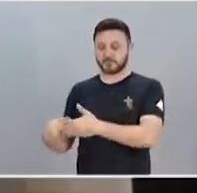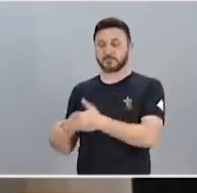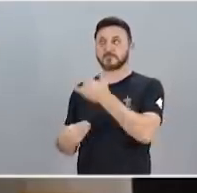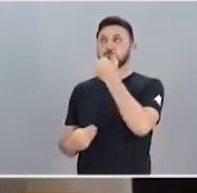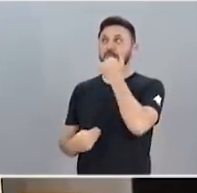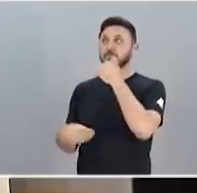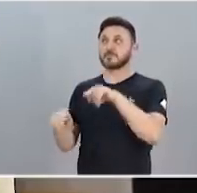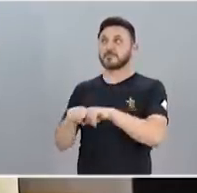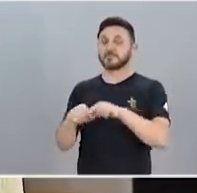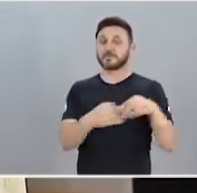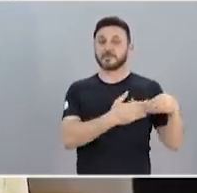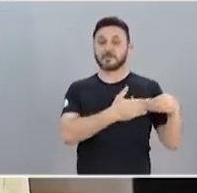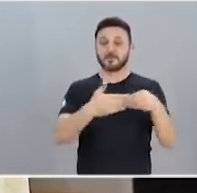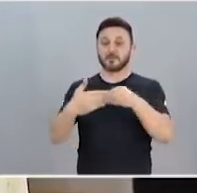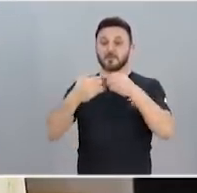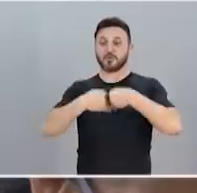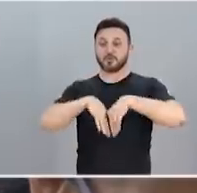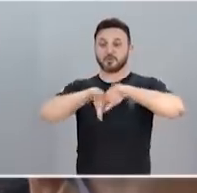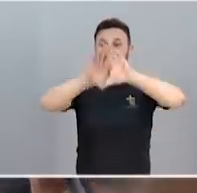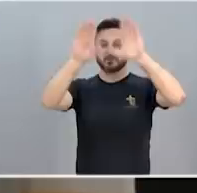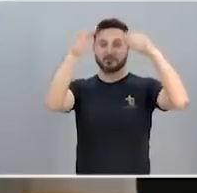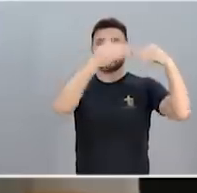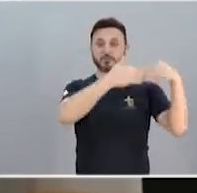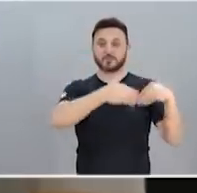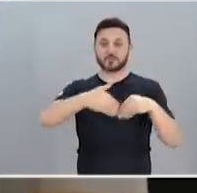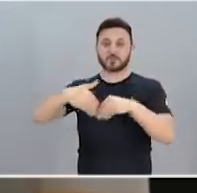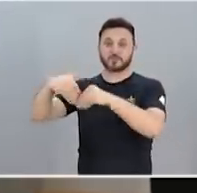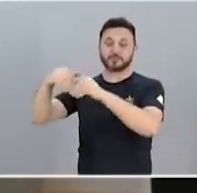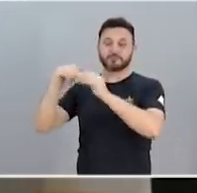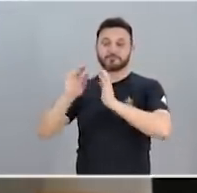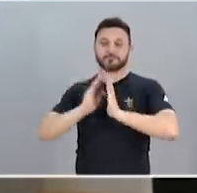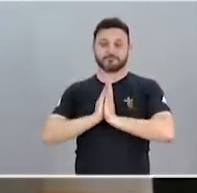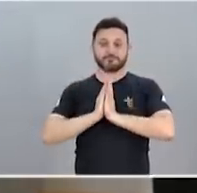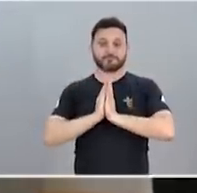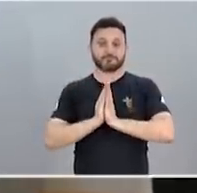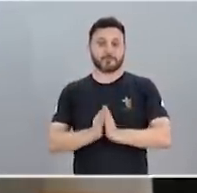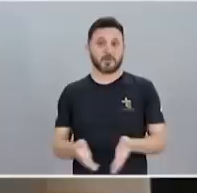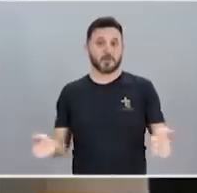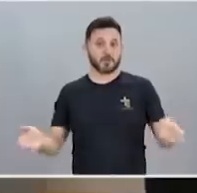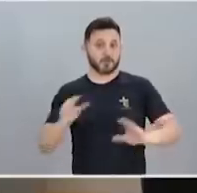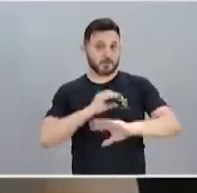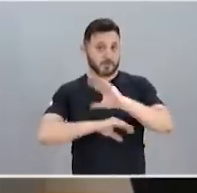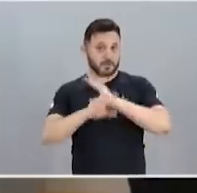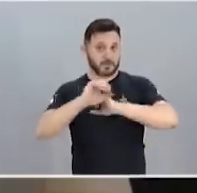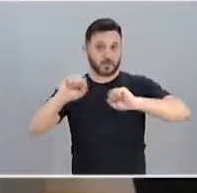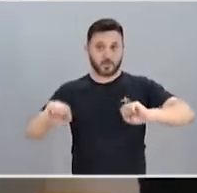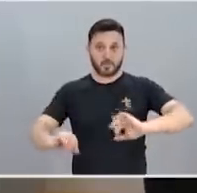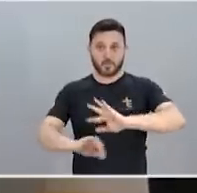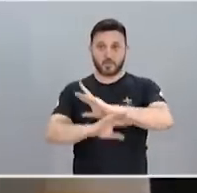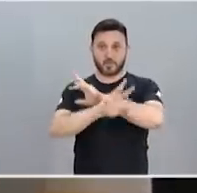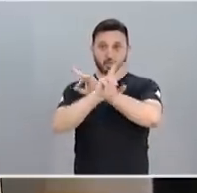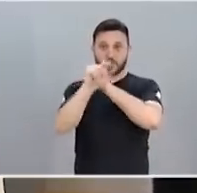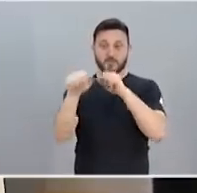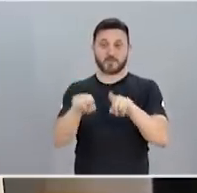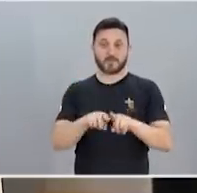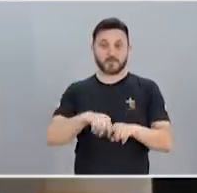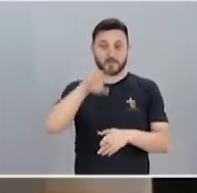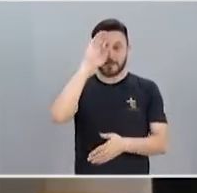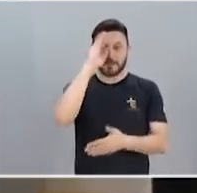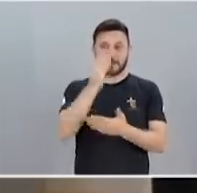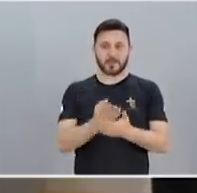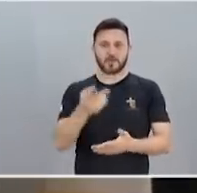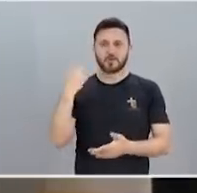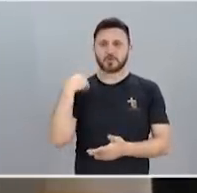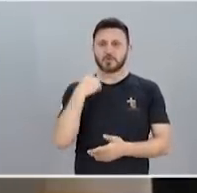pecados e nos conduza à vida eterna. Amém. Tanto no Glória como no Creio hoje, nós faremos de uma